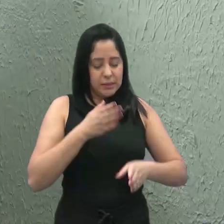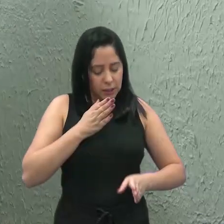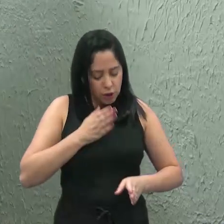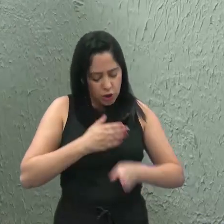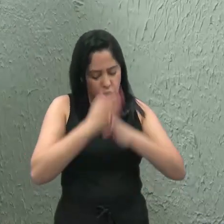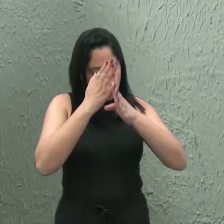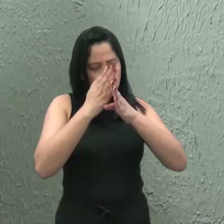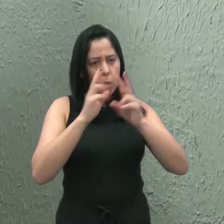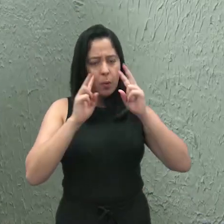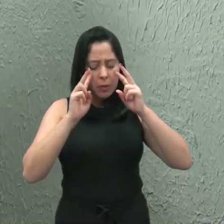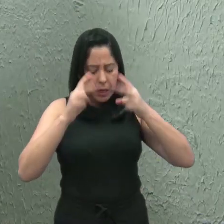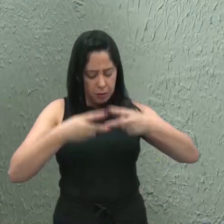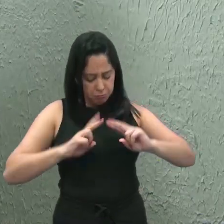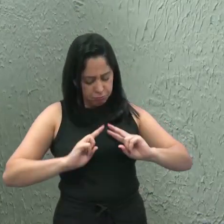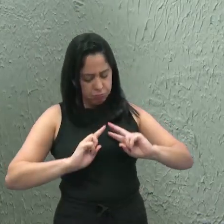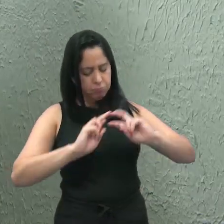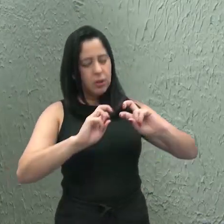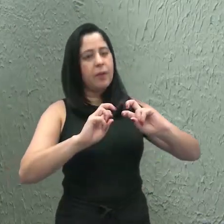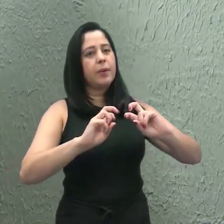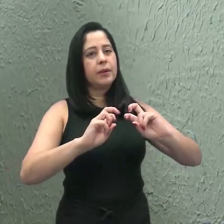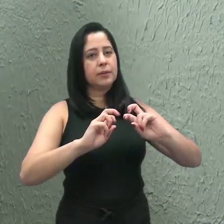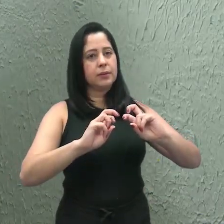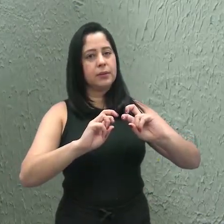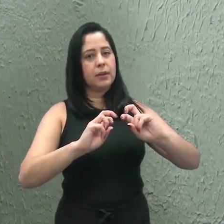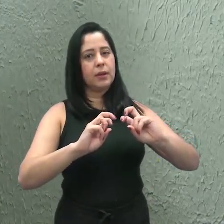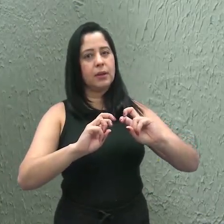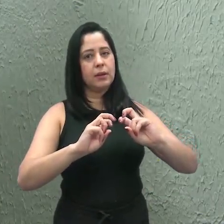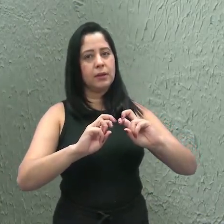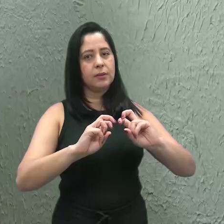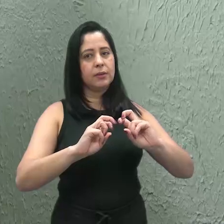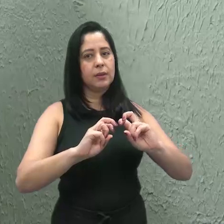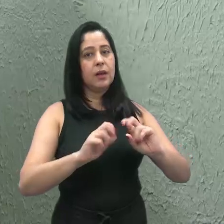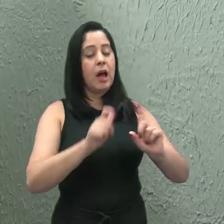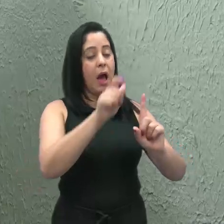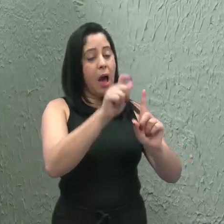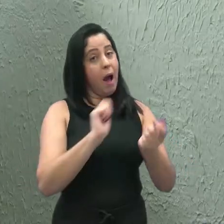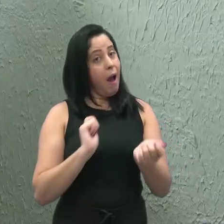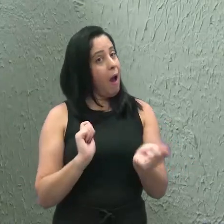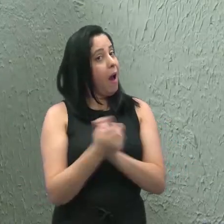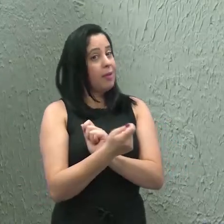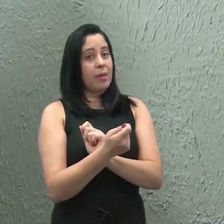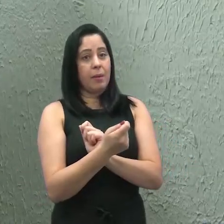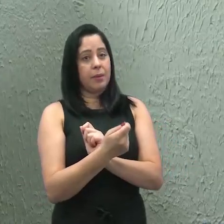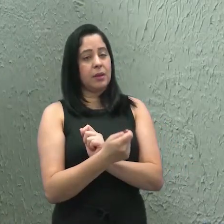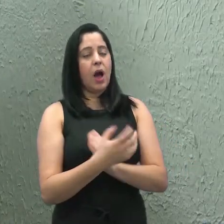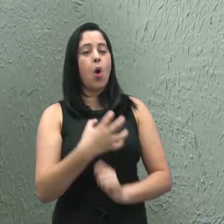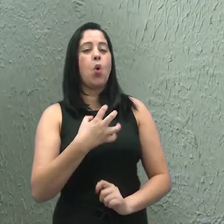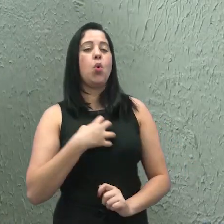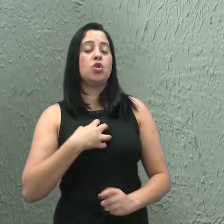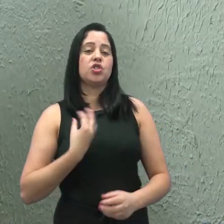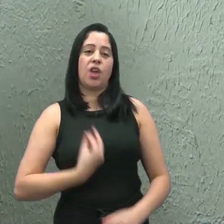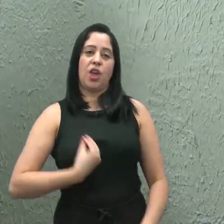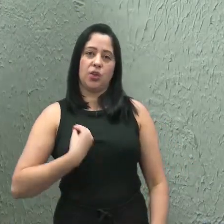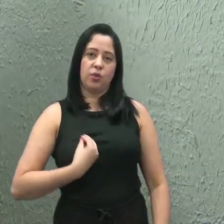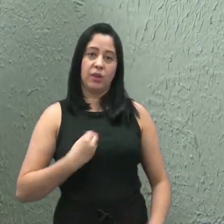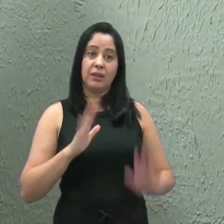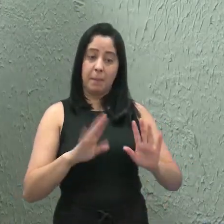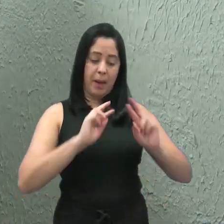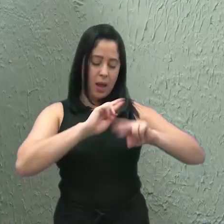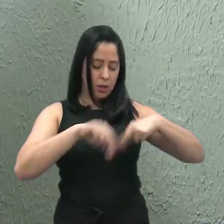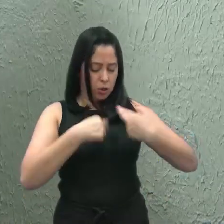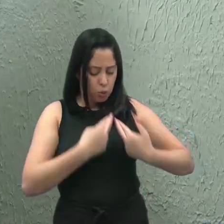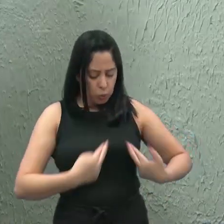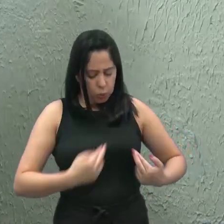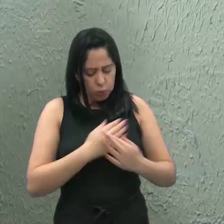buscar e conhecer quem ela é agora, com uma rotina. Aí ela vai se adaptar a um novo estilo de vida. Mas o luto